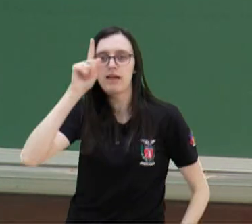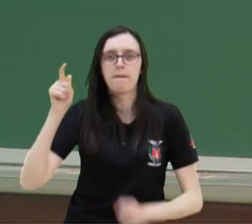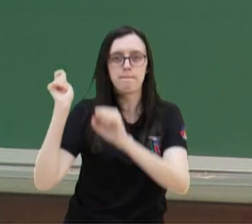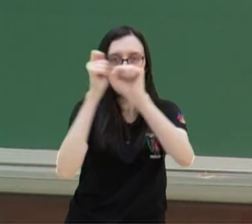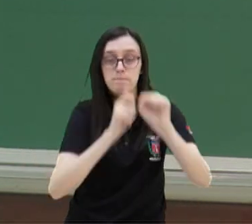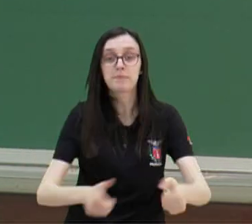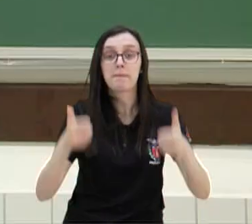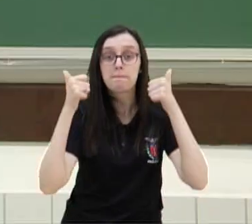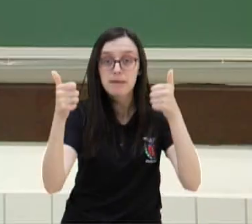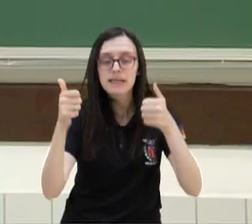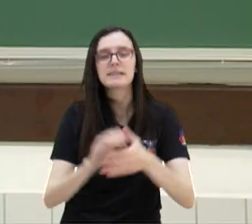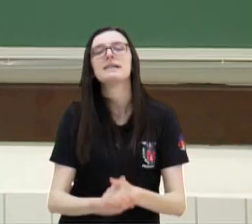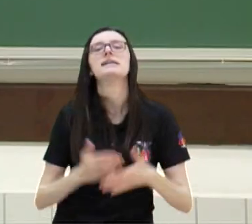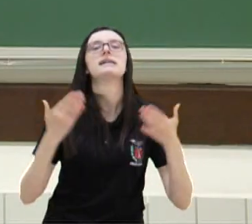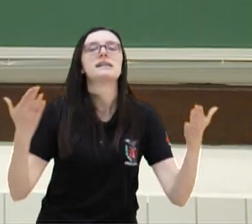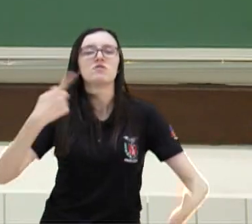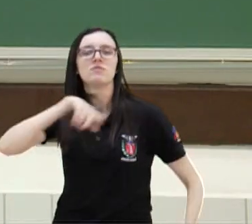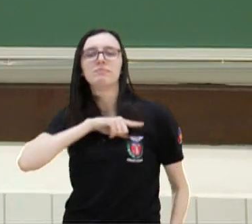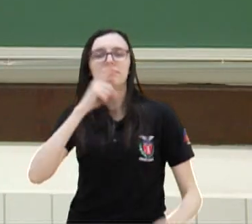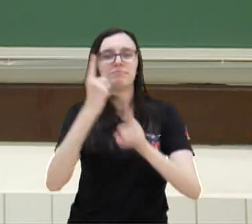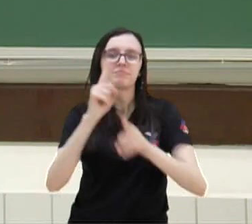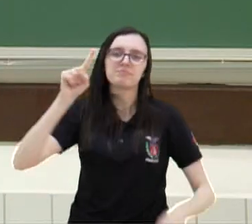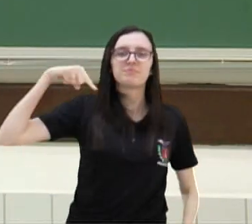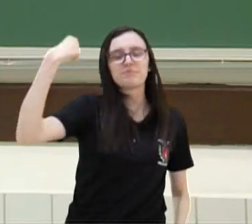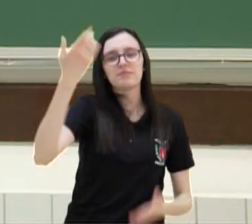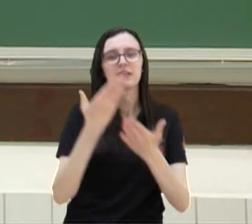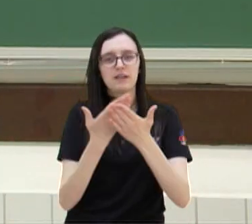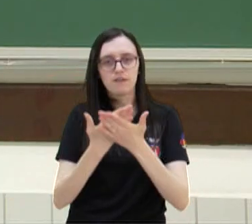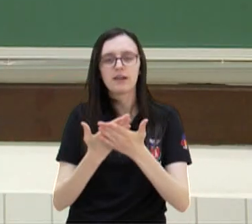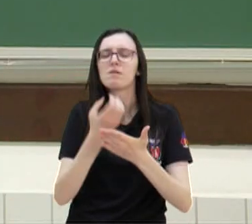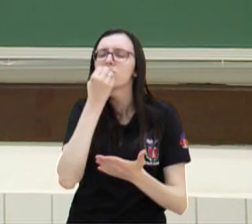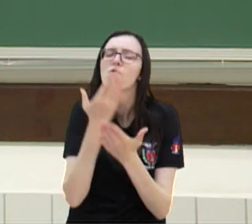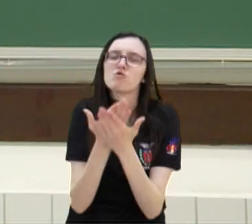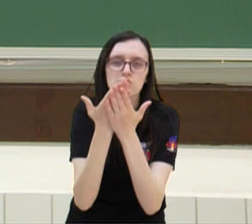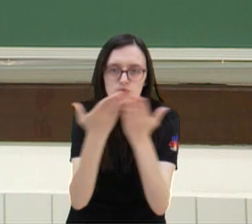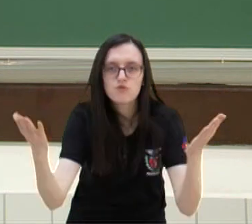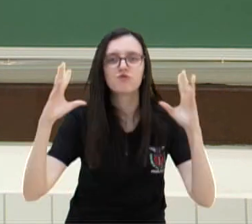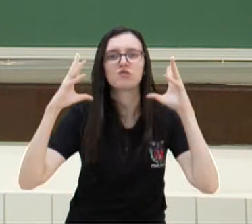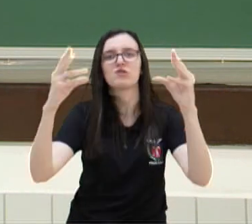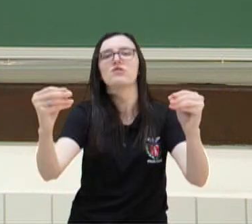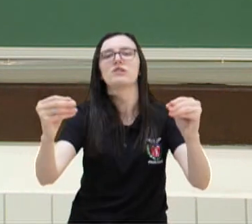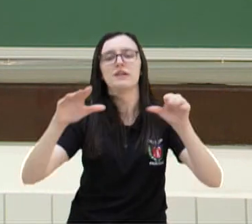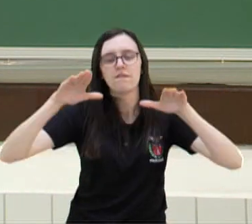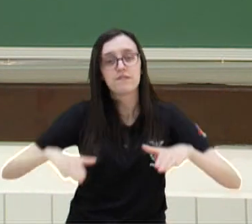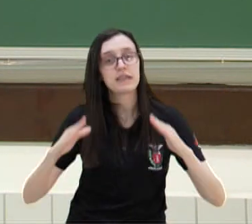escultura. Beleza? Então, nos vemos numa próxima, meus queridos. Bom estudo para todo mundo.